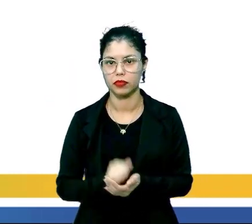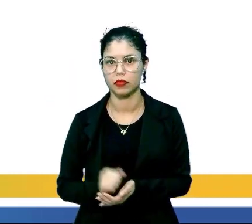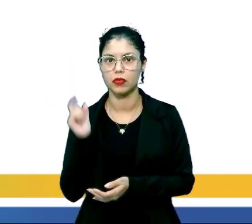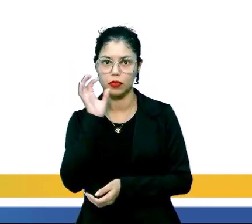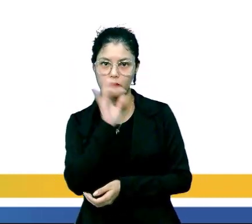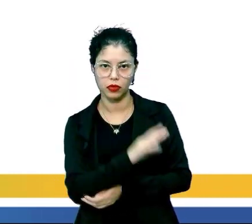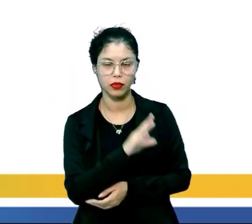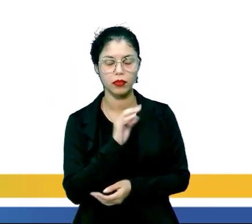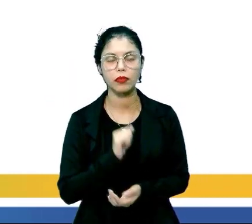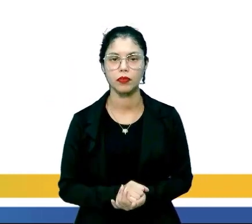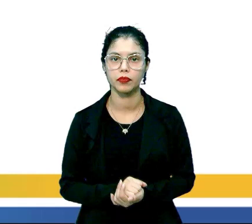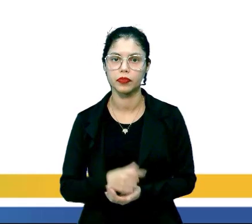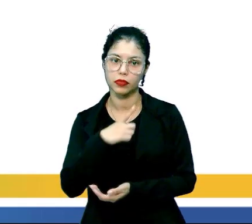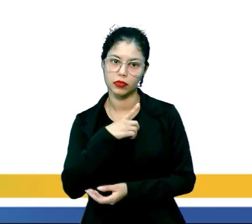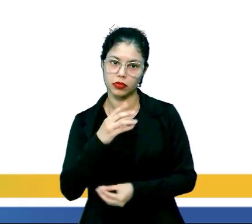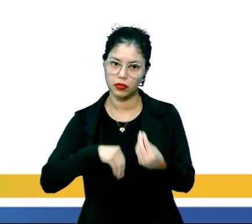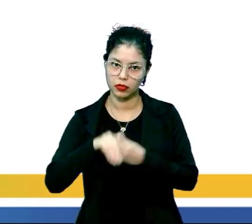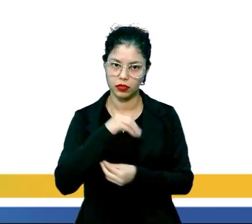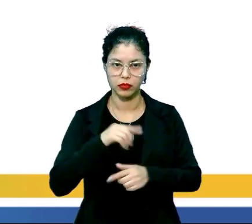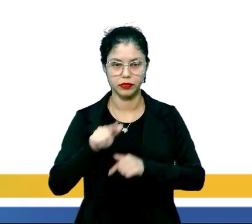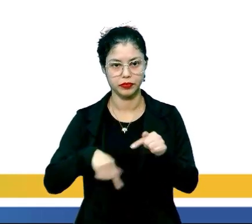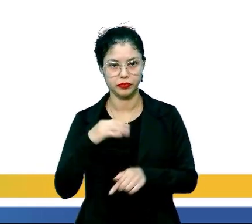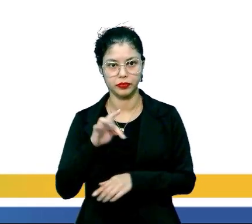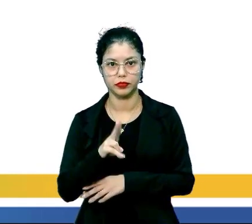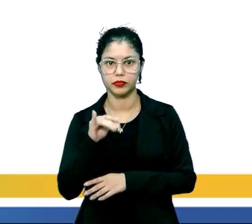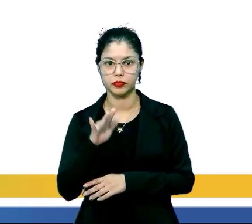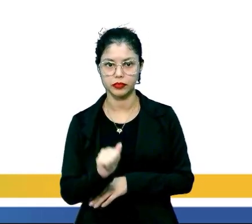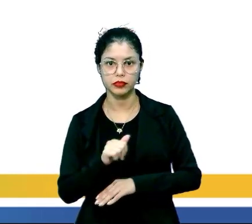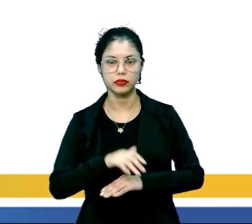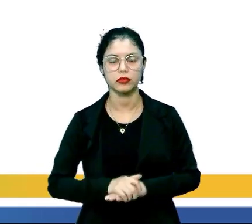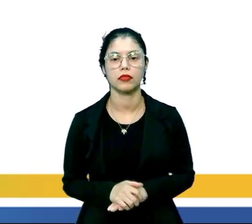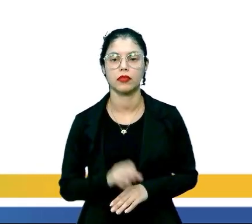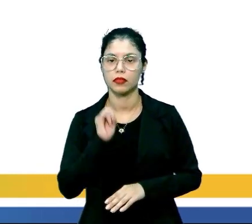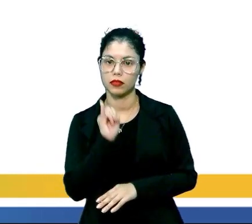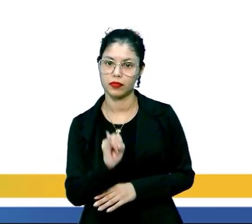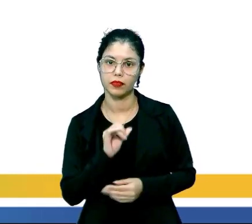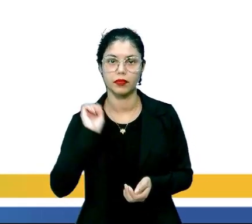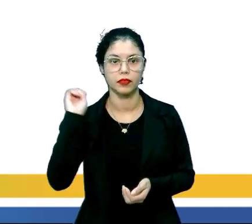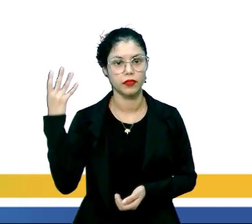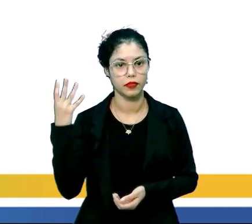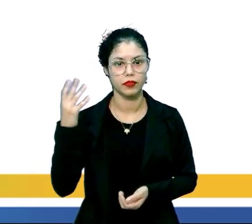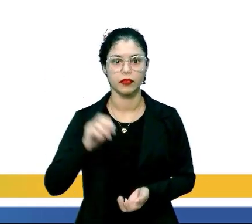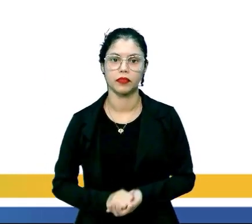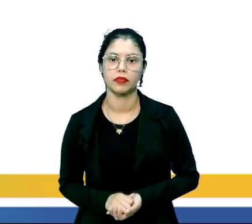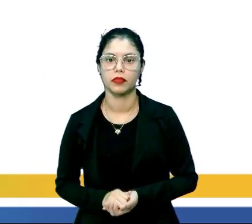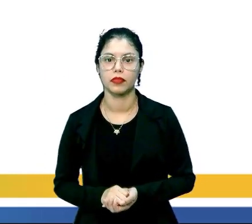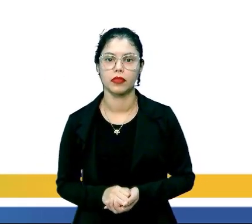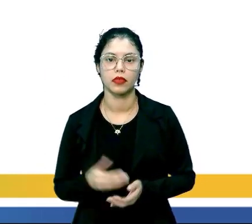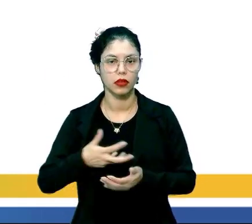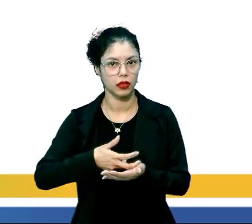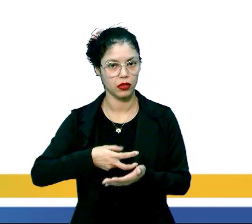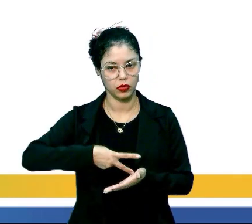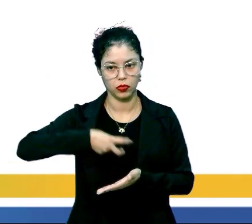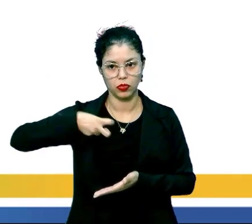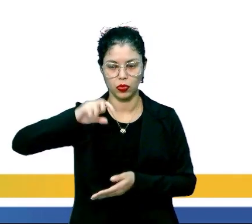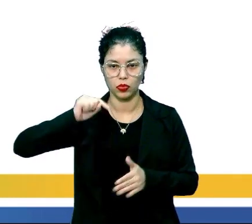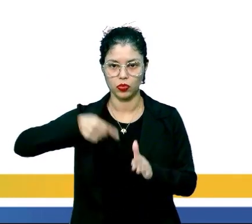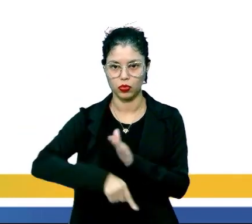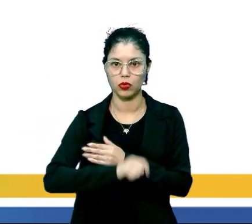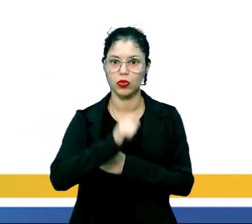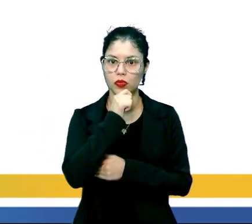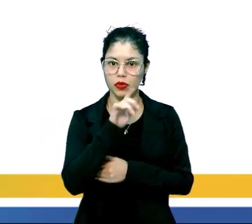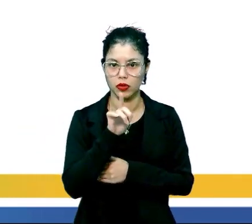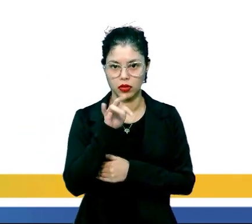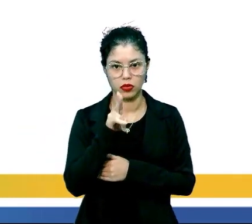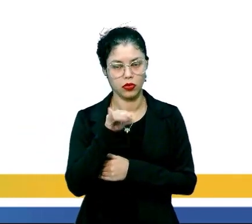para o meio. Então, você tem uma reação exotérmica. Se essa reação acontecer e retirar calor do meio, você